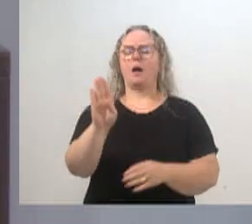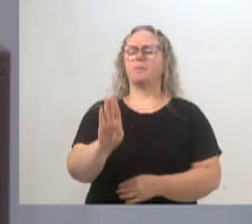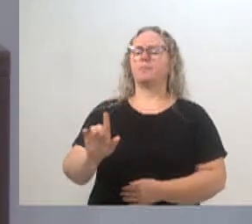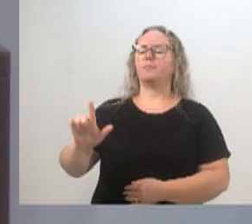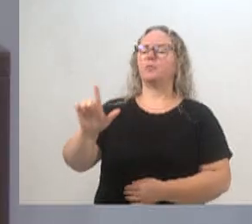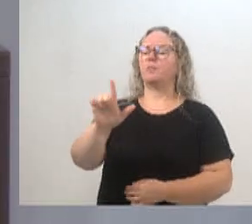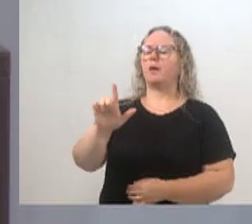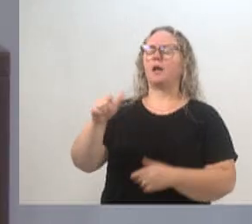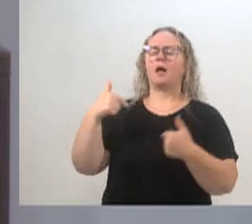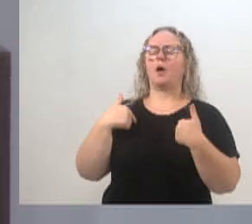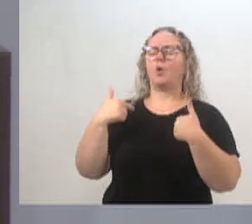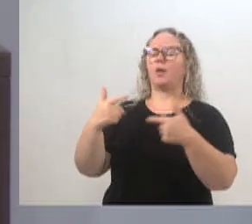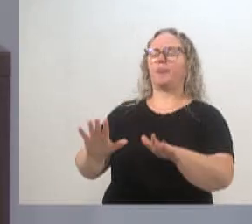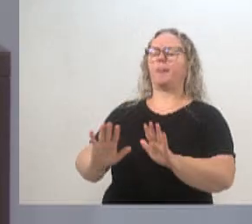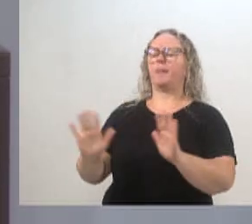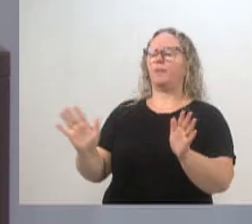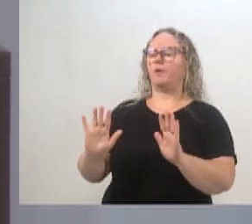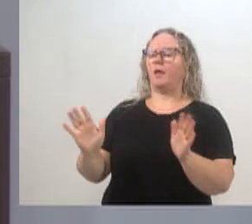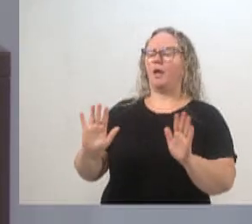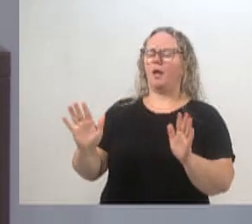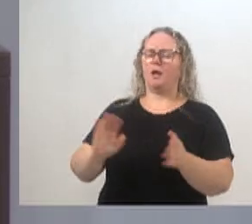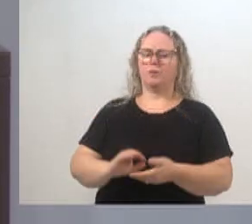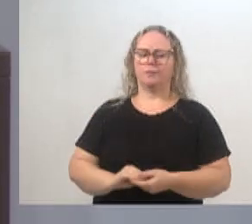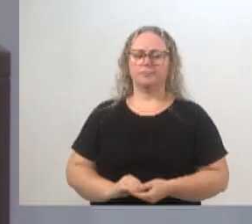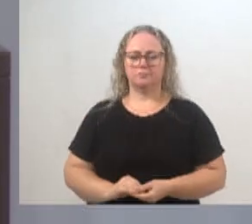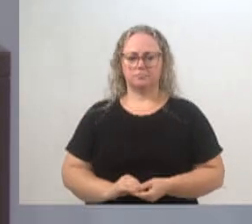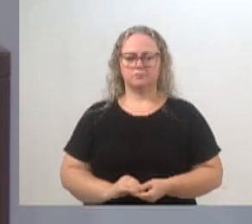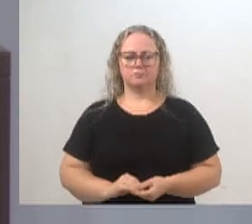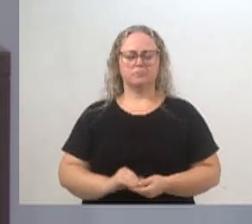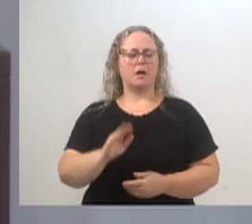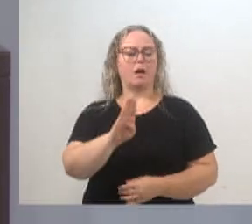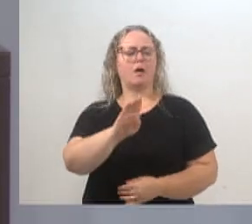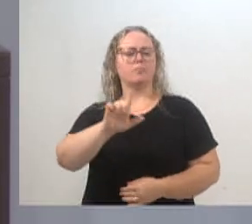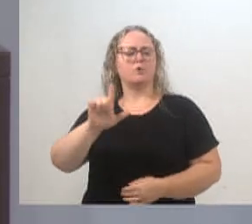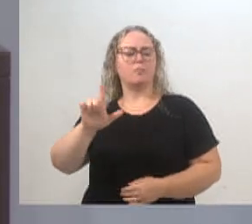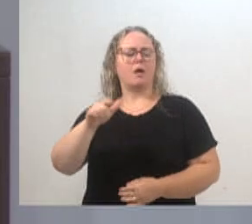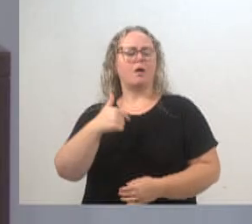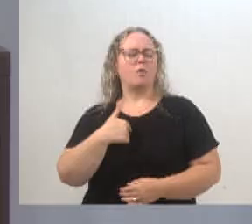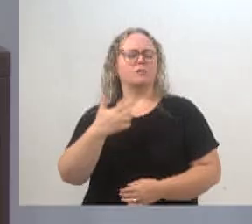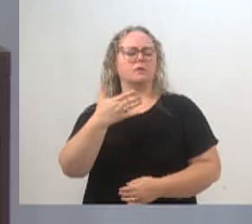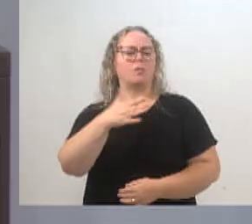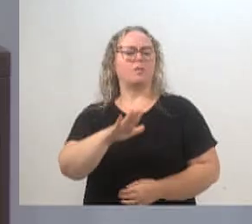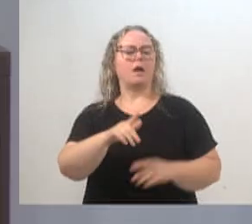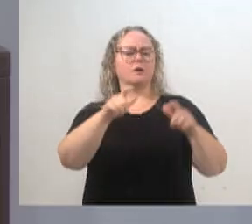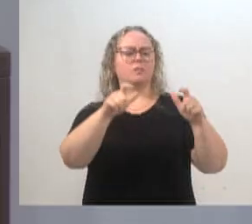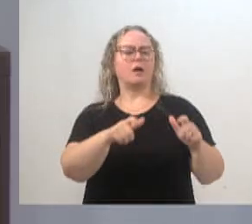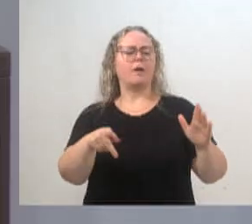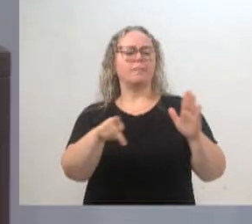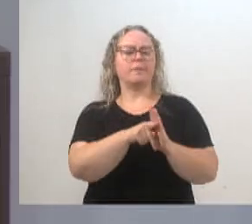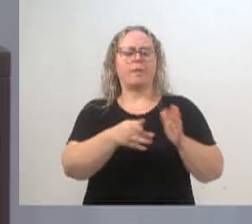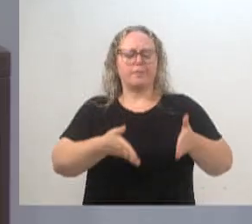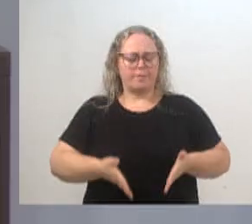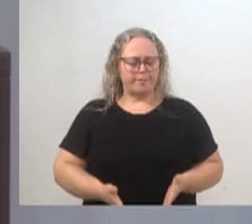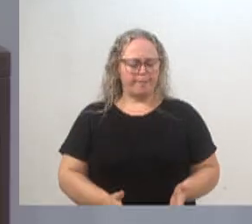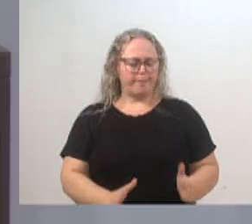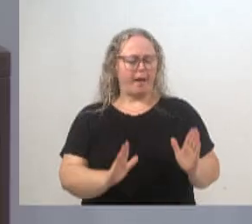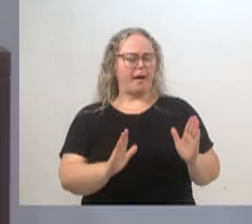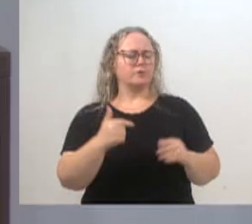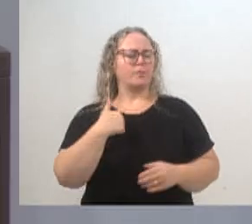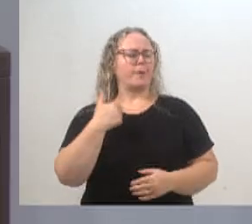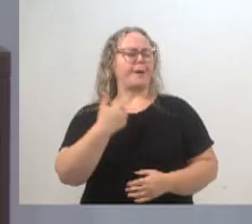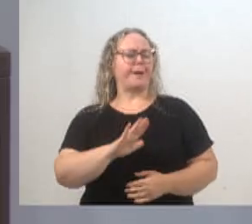casa de parto que foi contemplada pelo PAC do governo do presidente Lula, que disse, a mulher ela tem